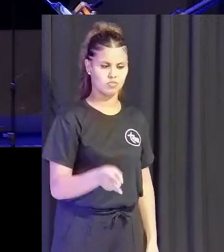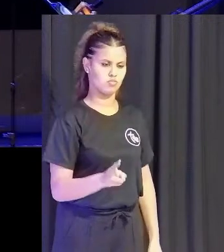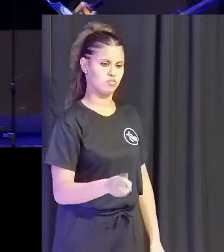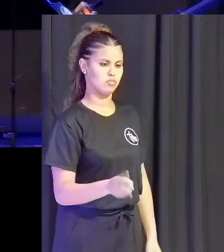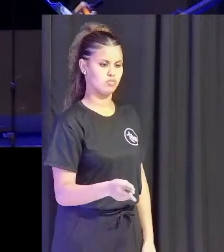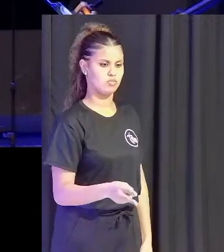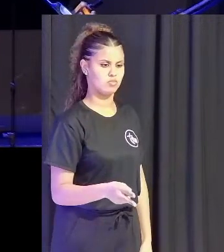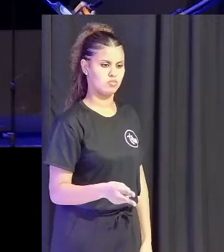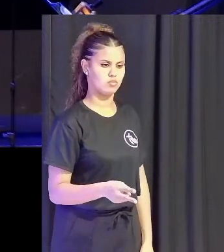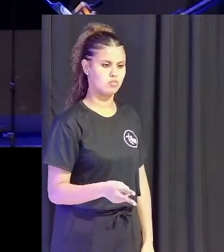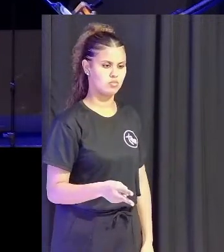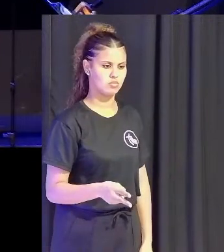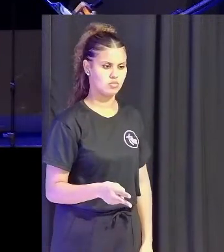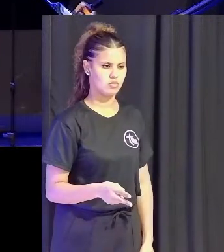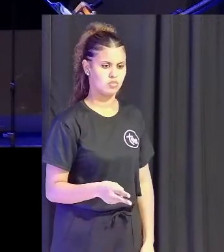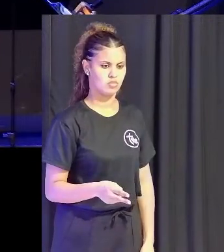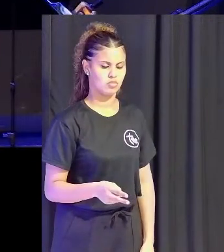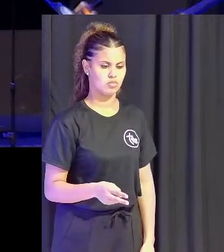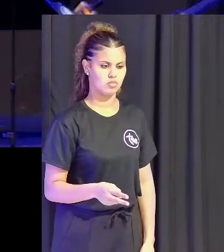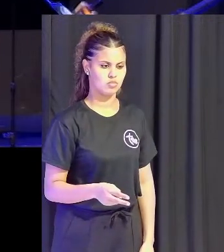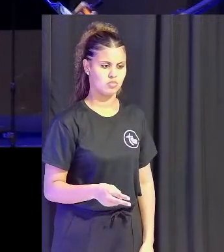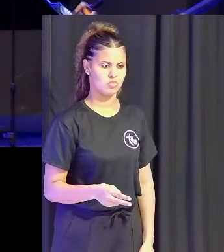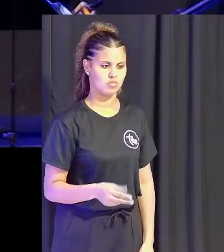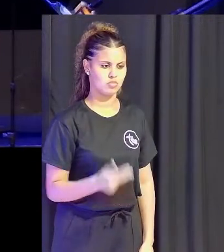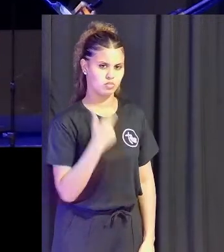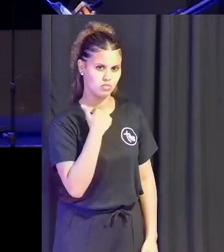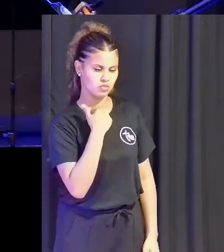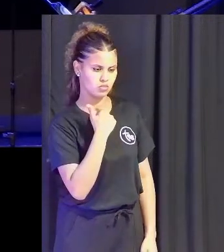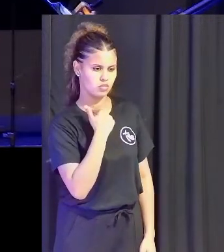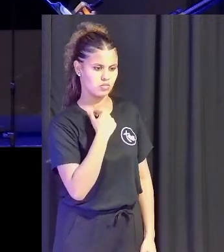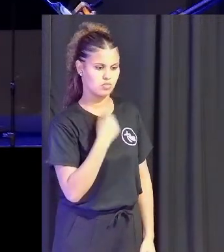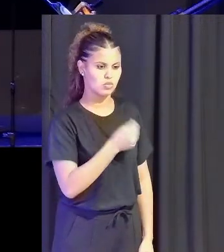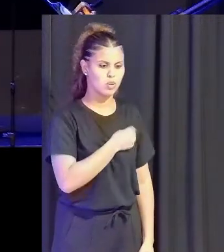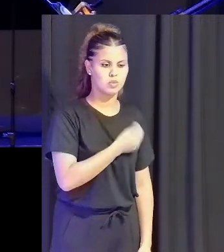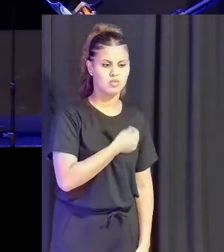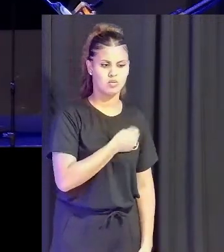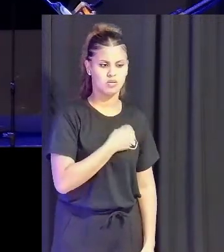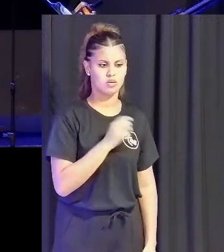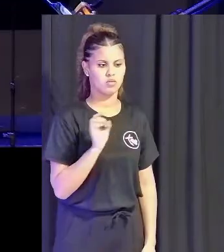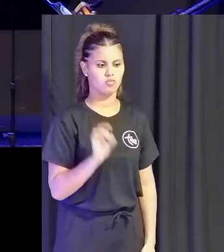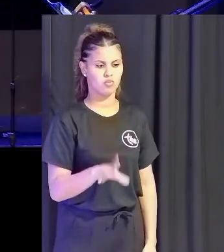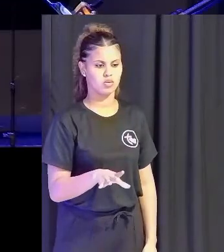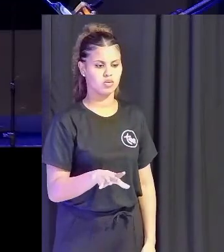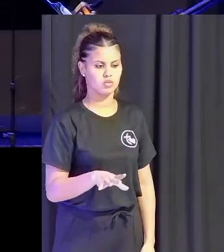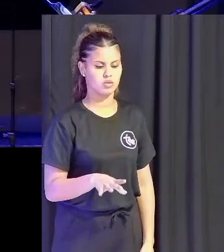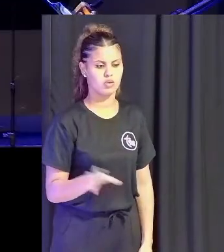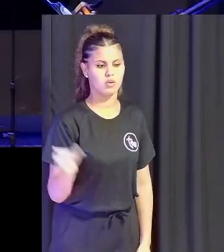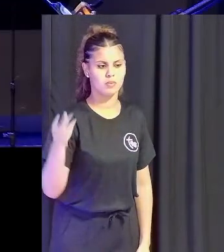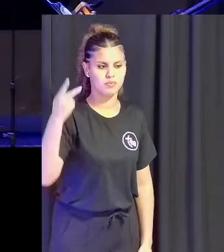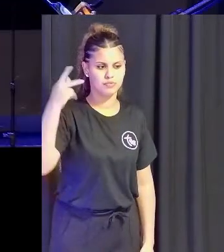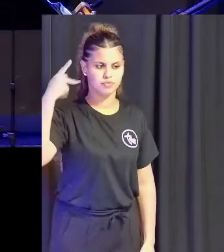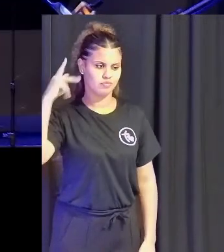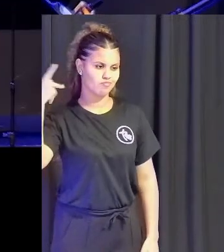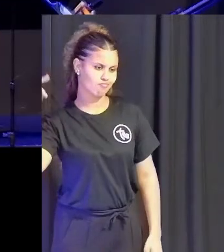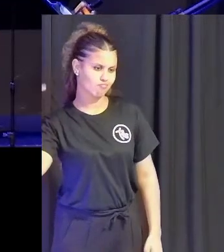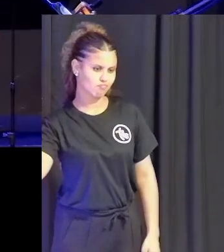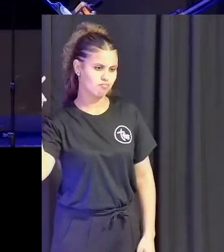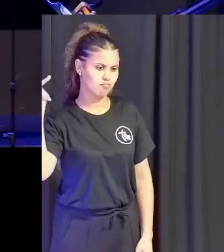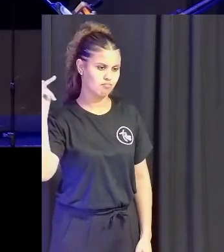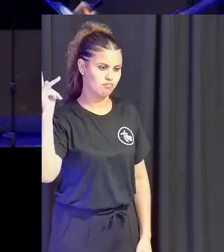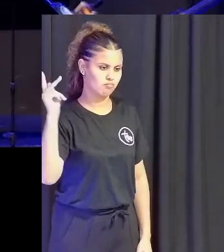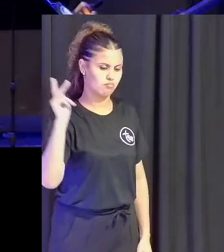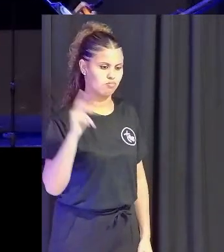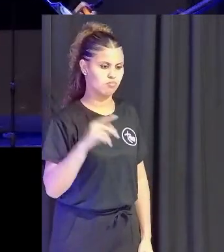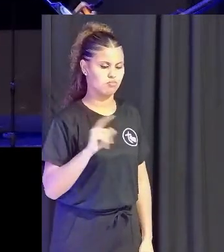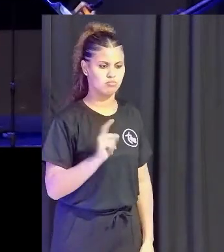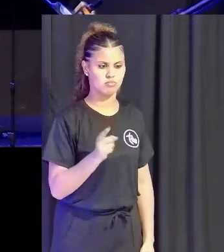o Senhor Jesus continua. Não podemos viver somente com as lembranças do passado. Uma vez